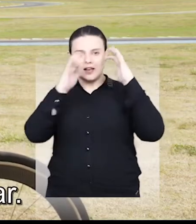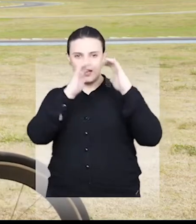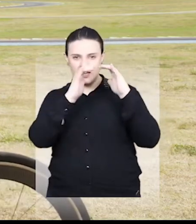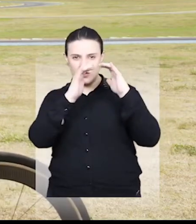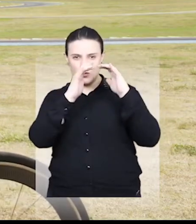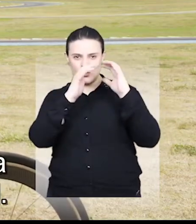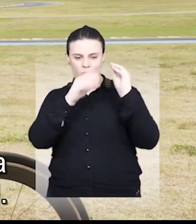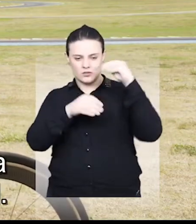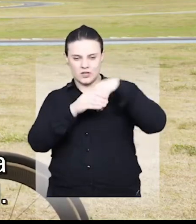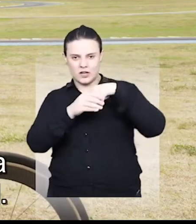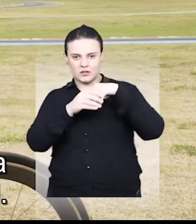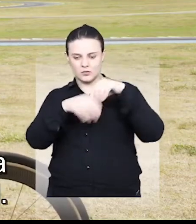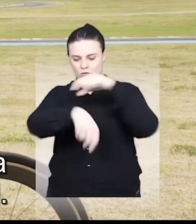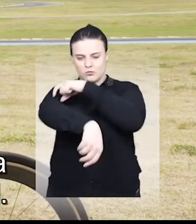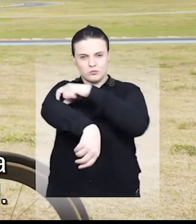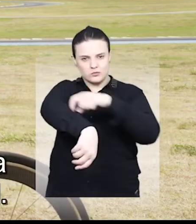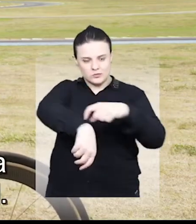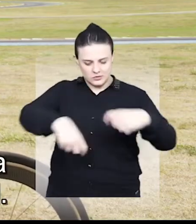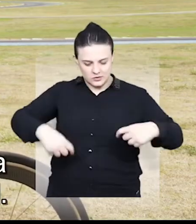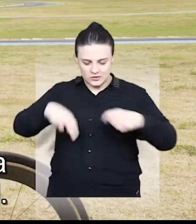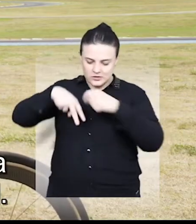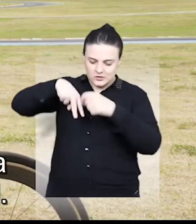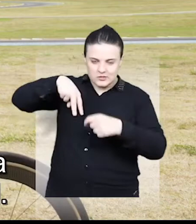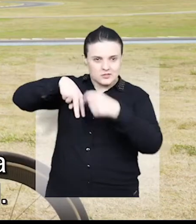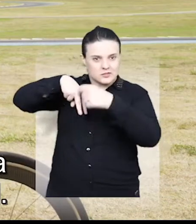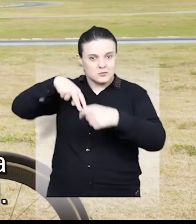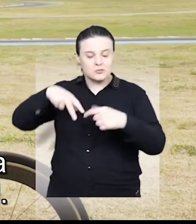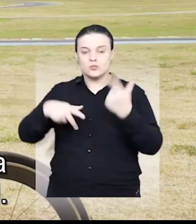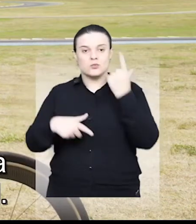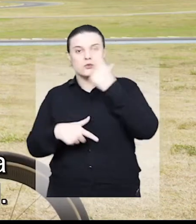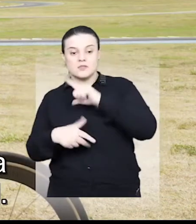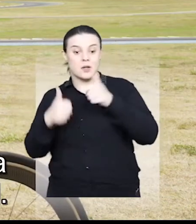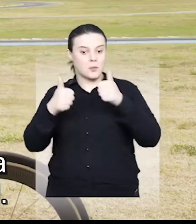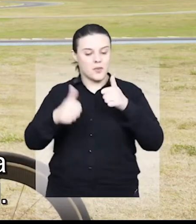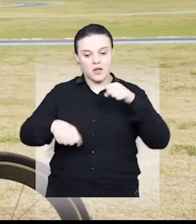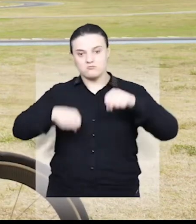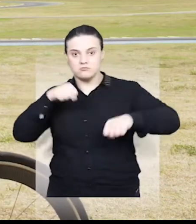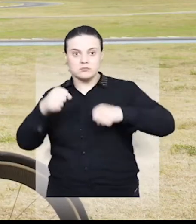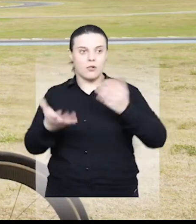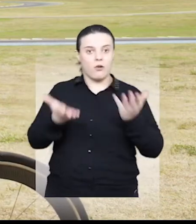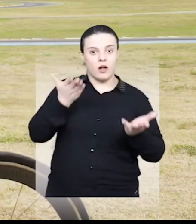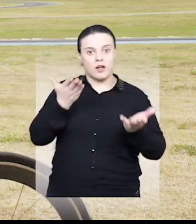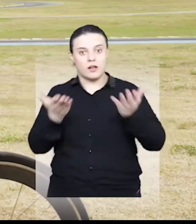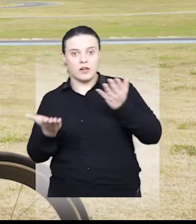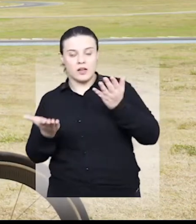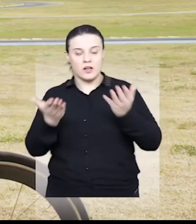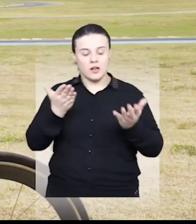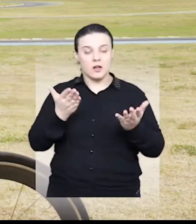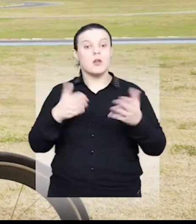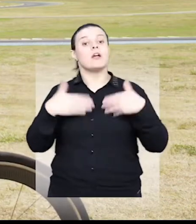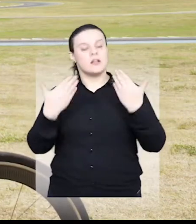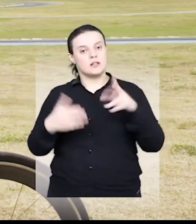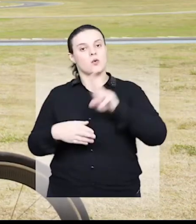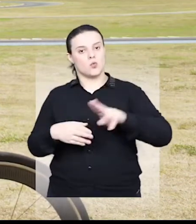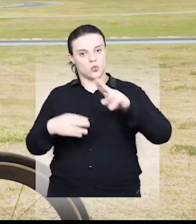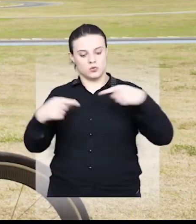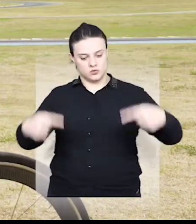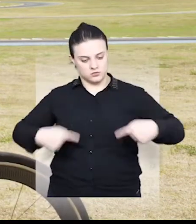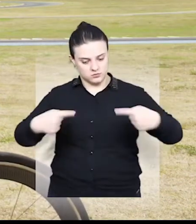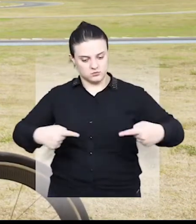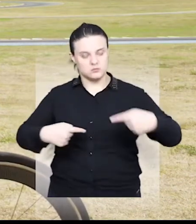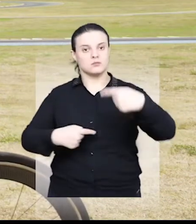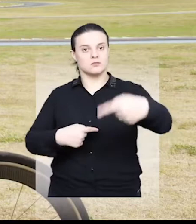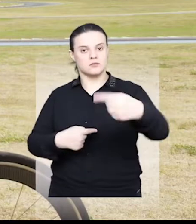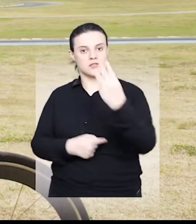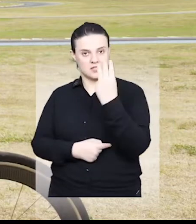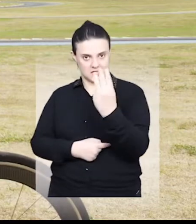neuromuscular, como as pernas, assim, elas não têm uma amplitude de movimento tão legal, não tem um equilíbrio, então eles utilizam bicicletas com